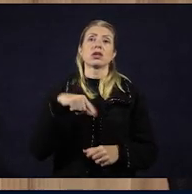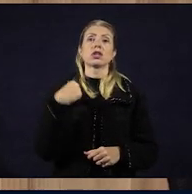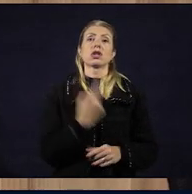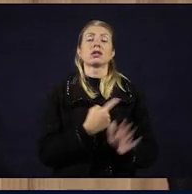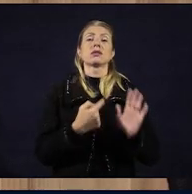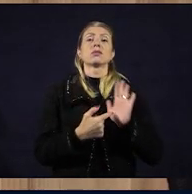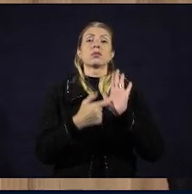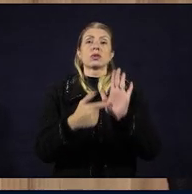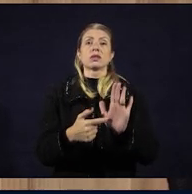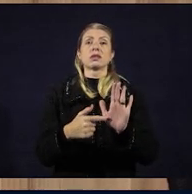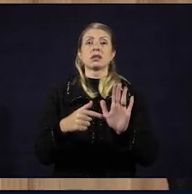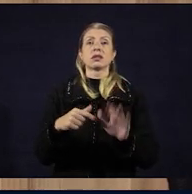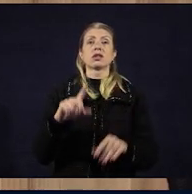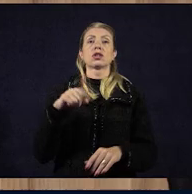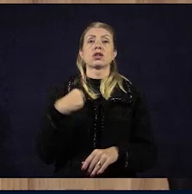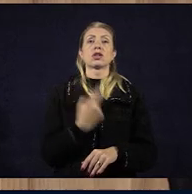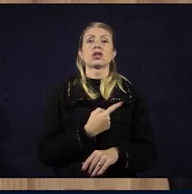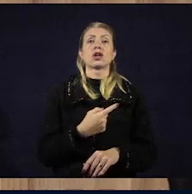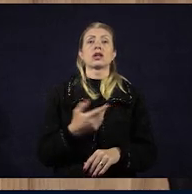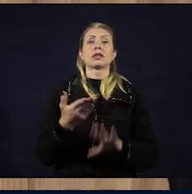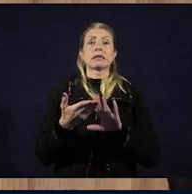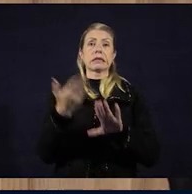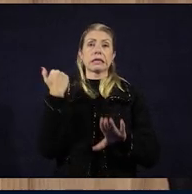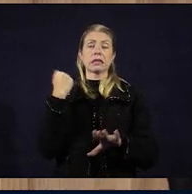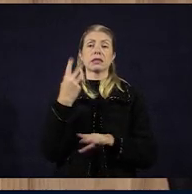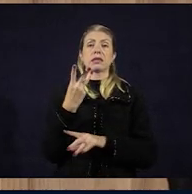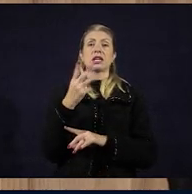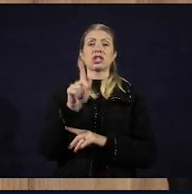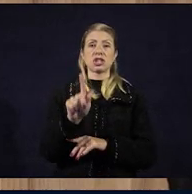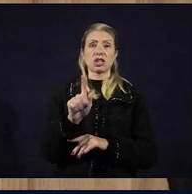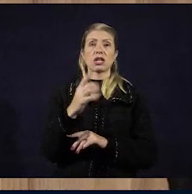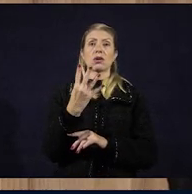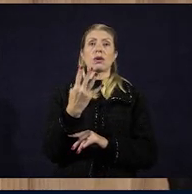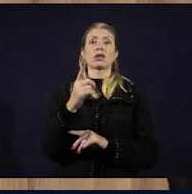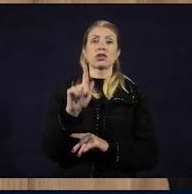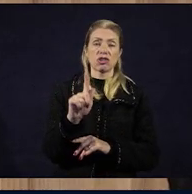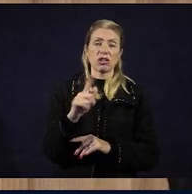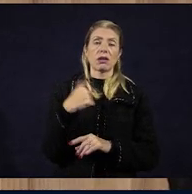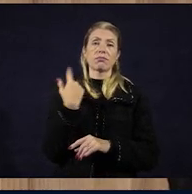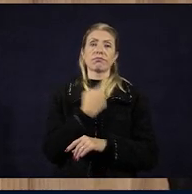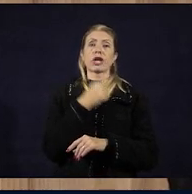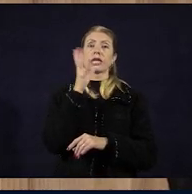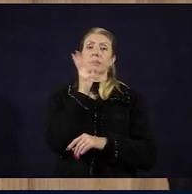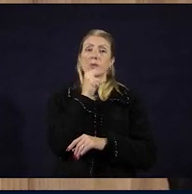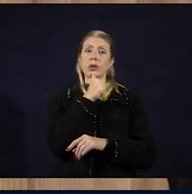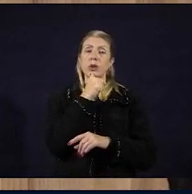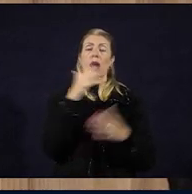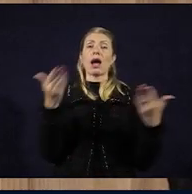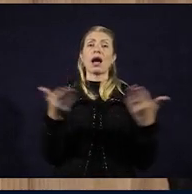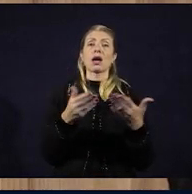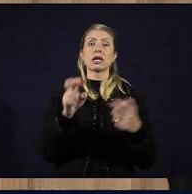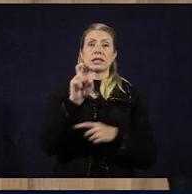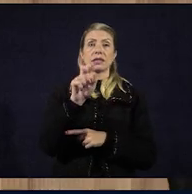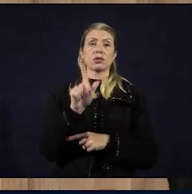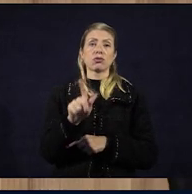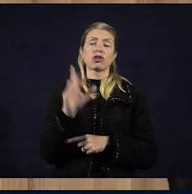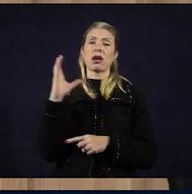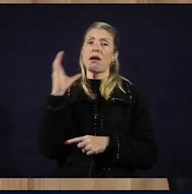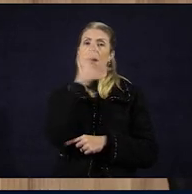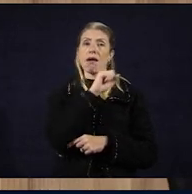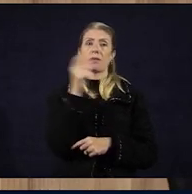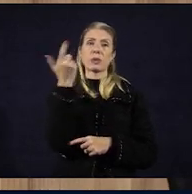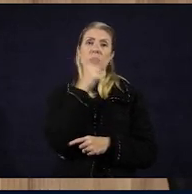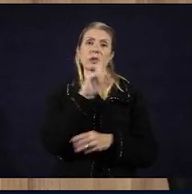ao mundo que ficamos atrás no 3G ficamos atrás no 4G Mas no 5g não primeiro país da América Latina e